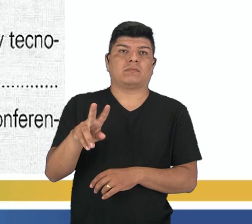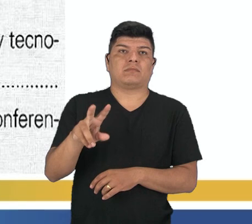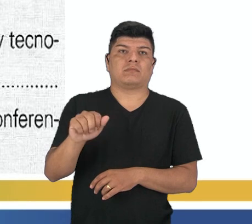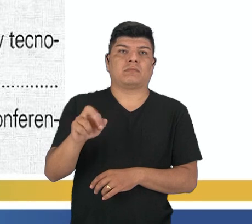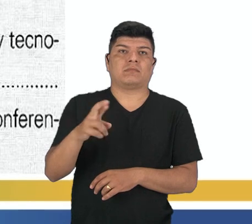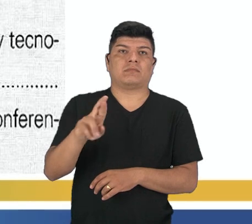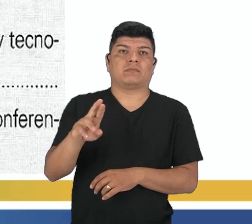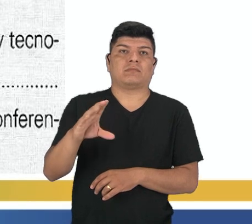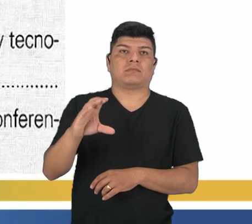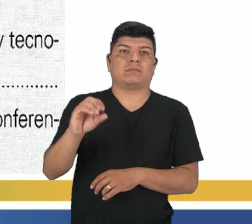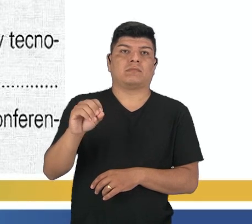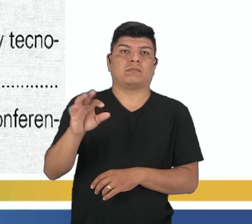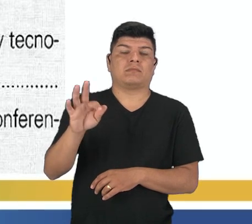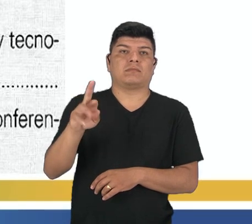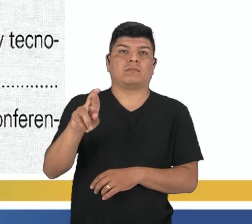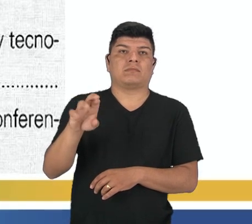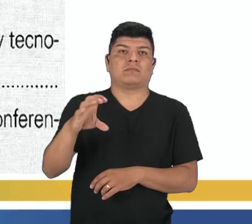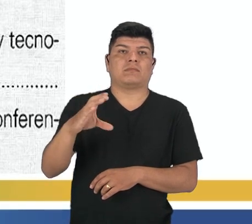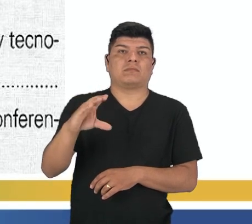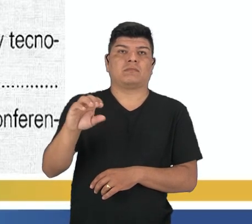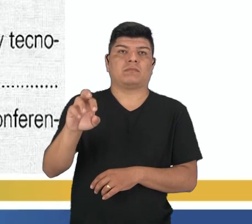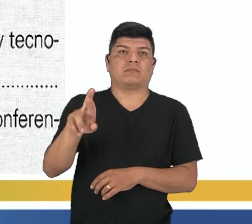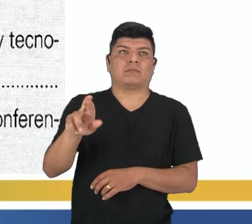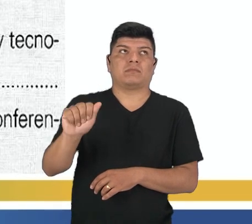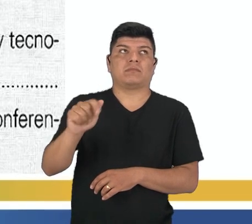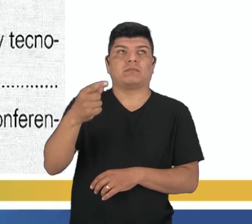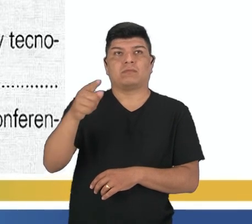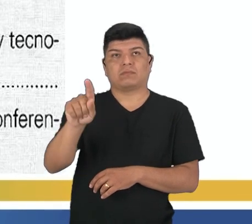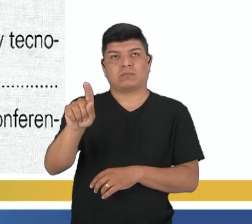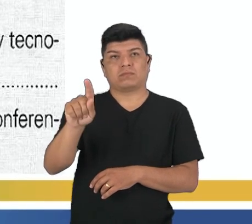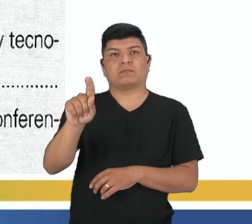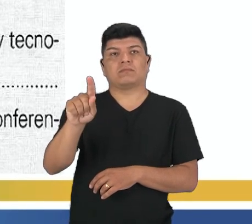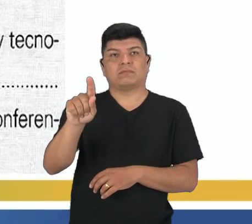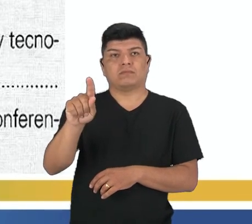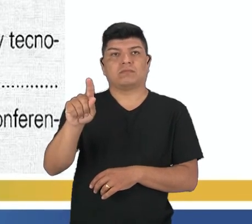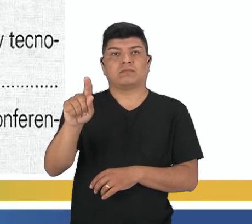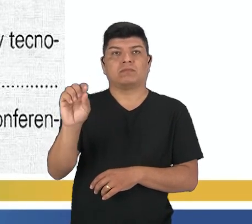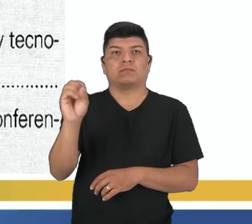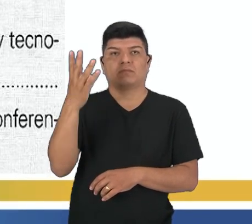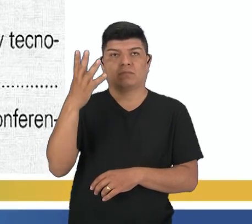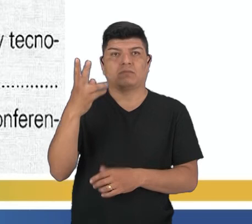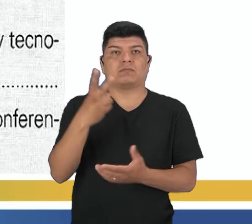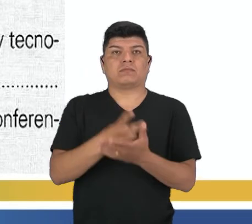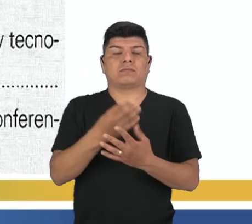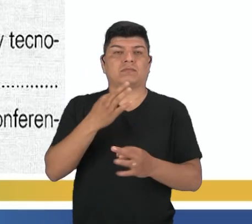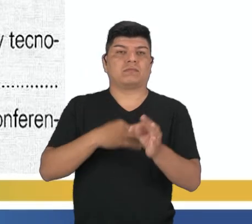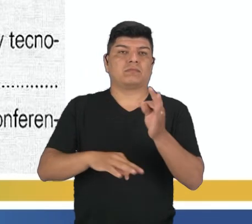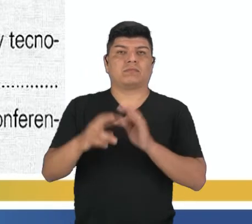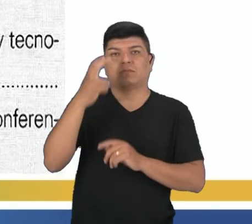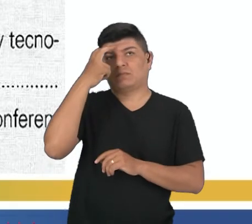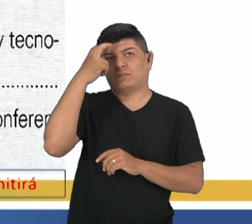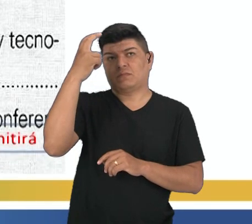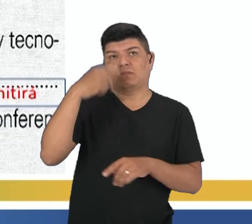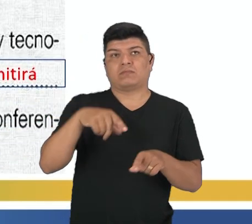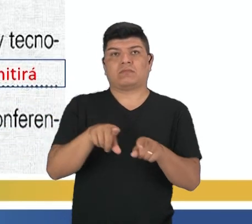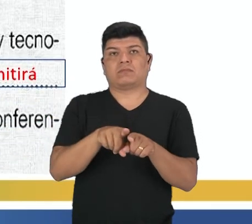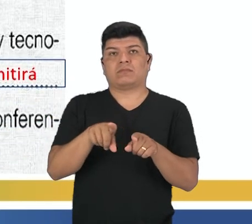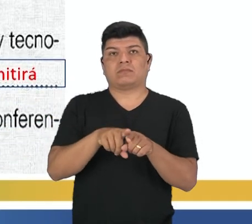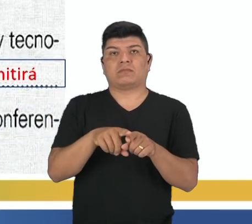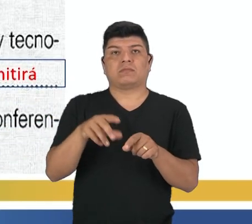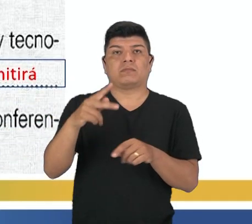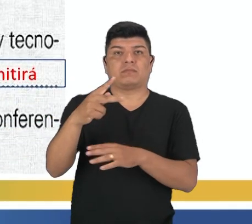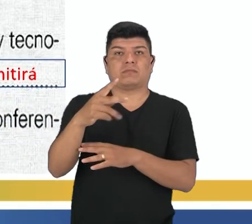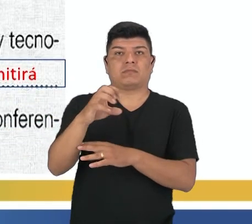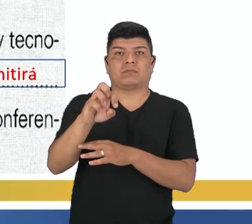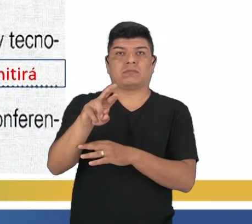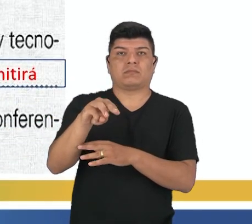das chamadas. Por outro lado, a nova gama oferecerá um conceito revolucionário como dizem, tecnologia inteligente, además de reconhecer movimentos